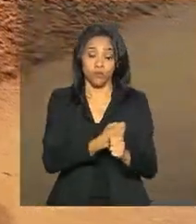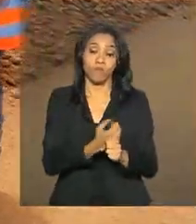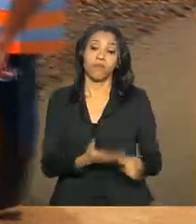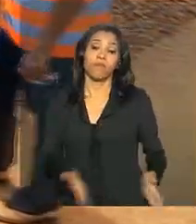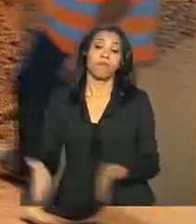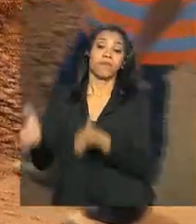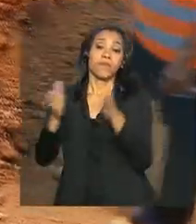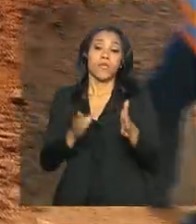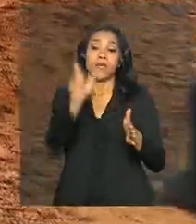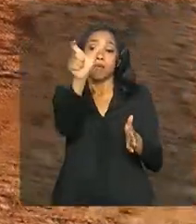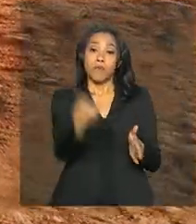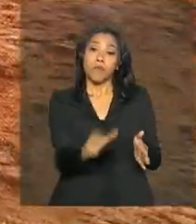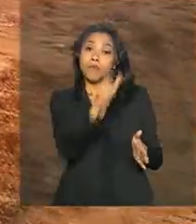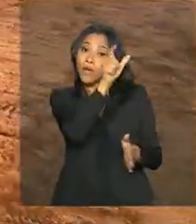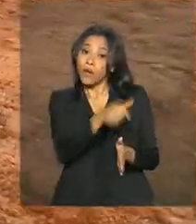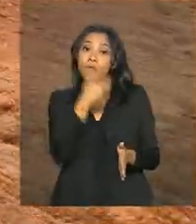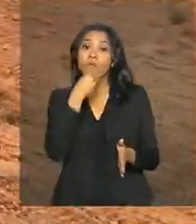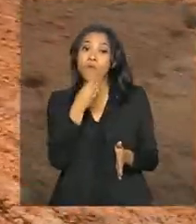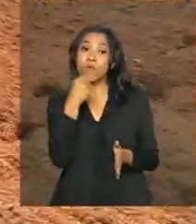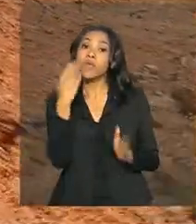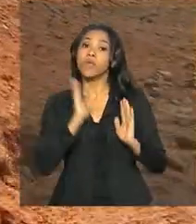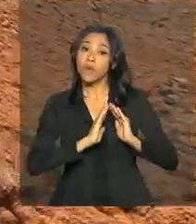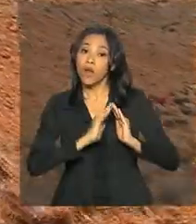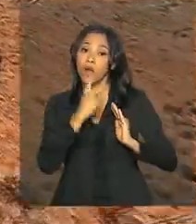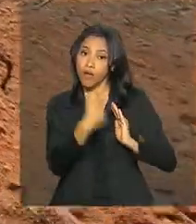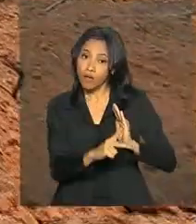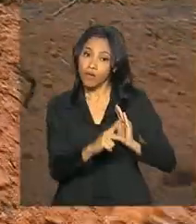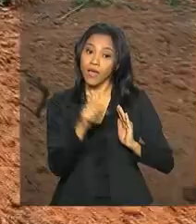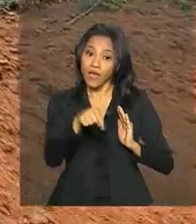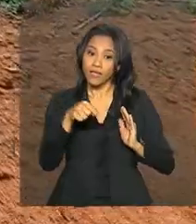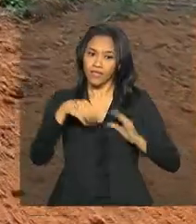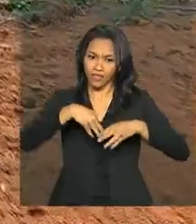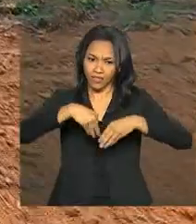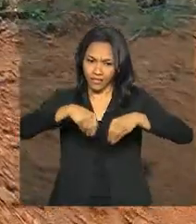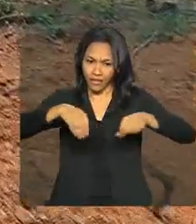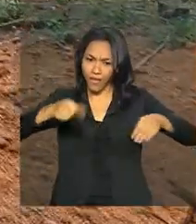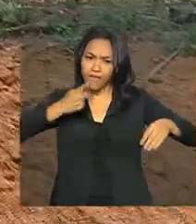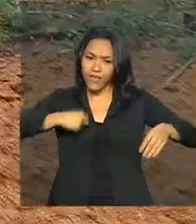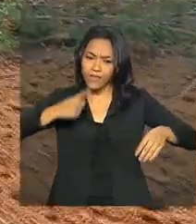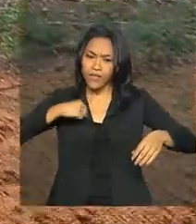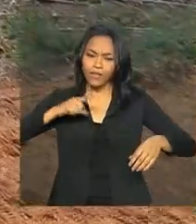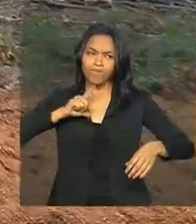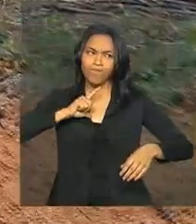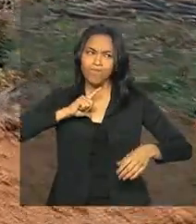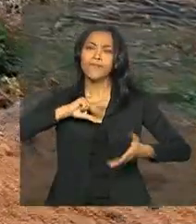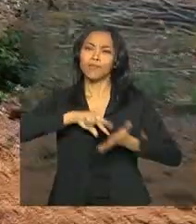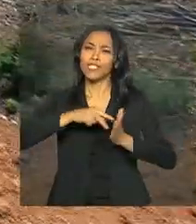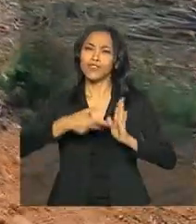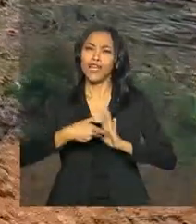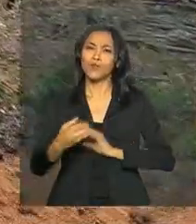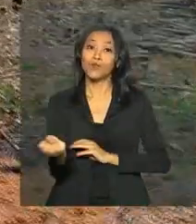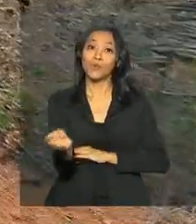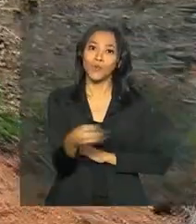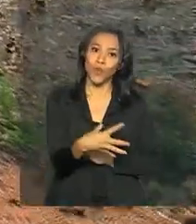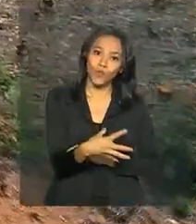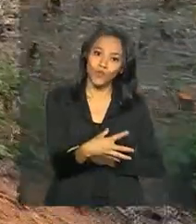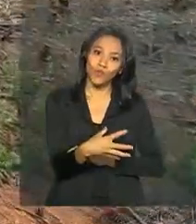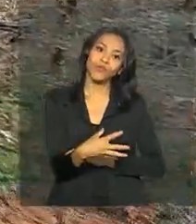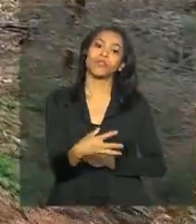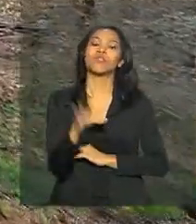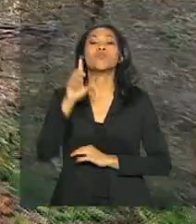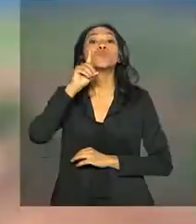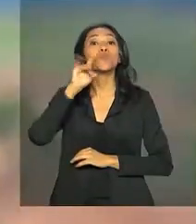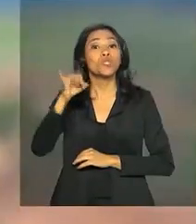o seu Zezinho e as outras famílias de Bento, essa terra vermelha já tem um significado novo. O dia que eu verem entrando